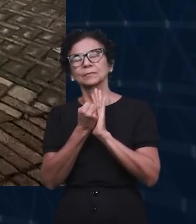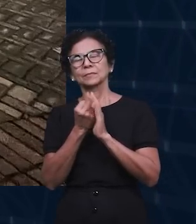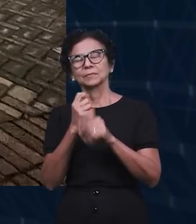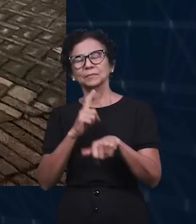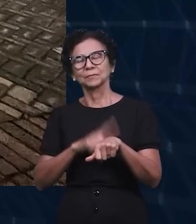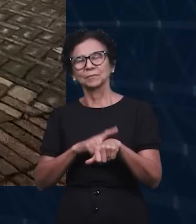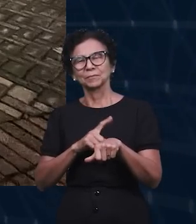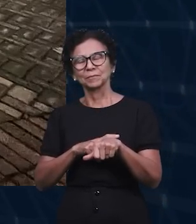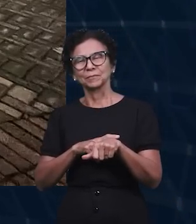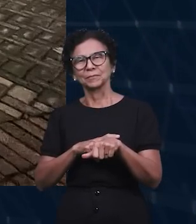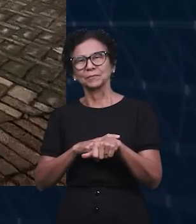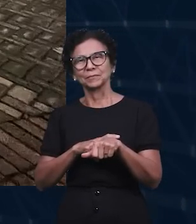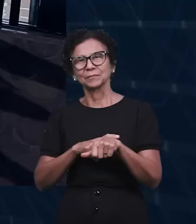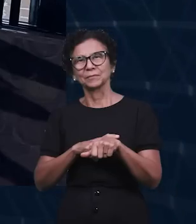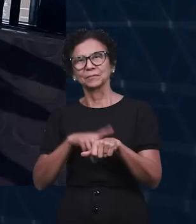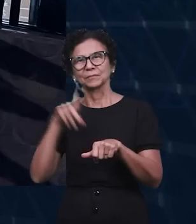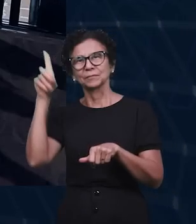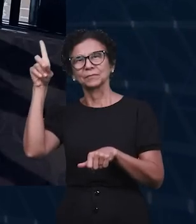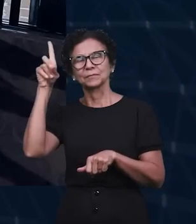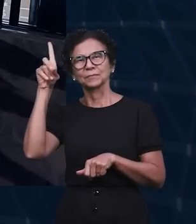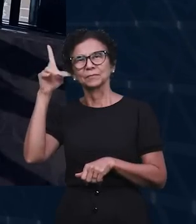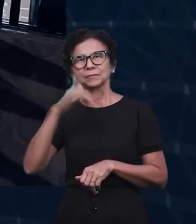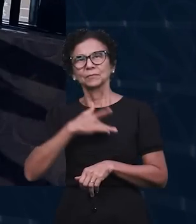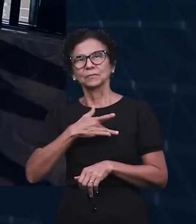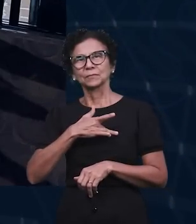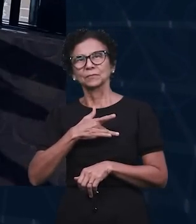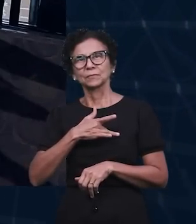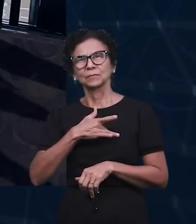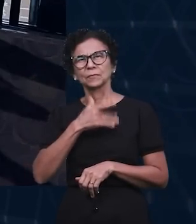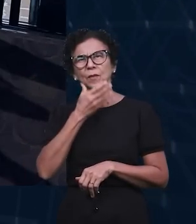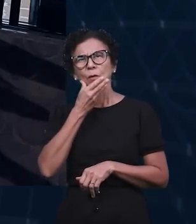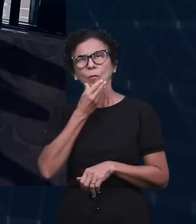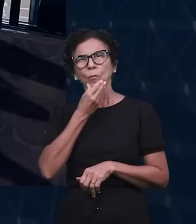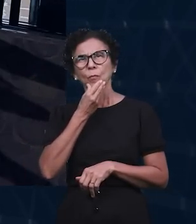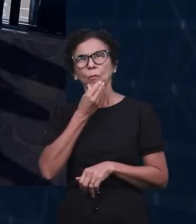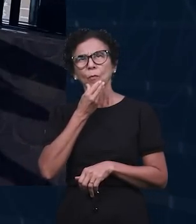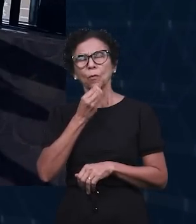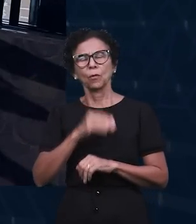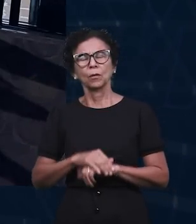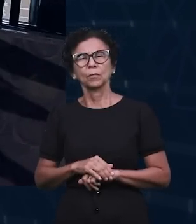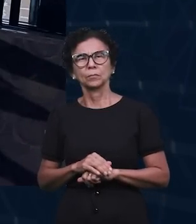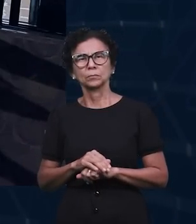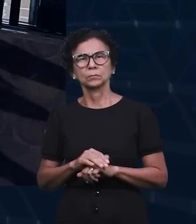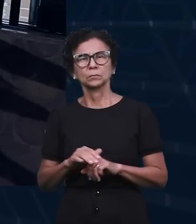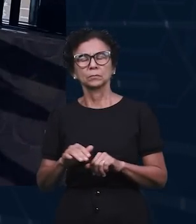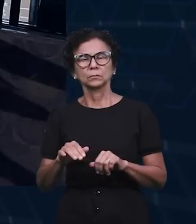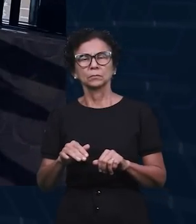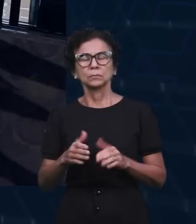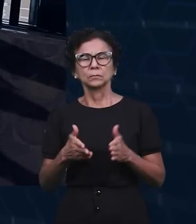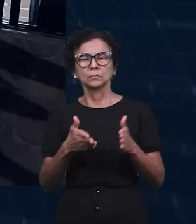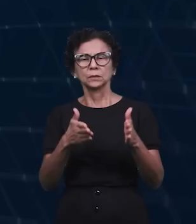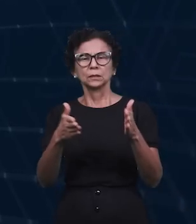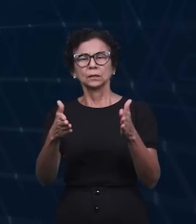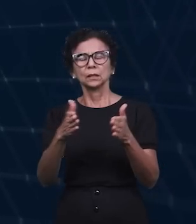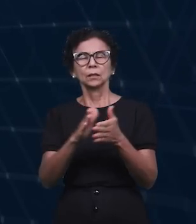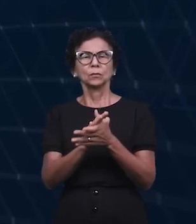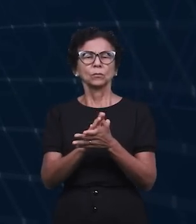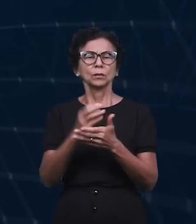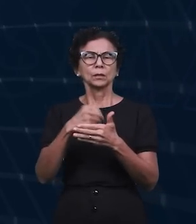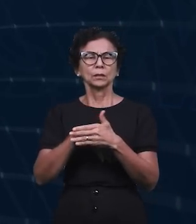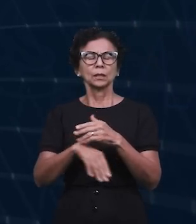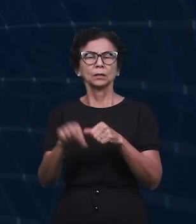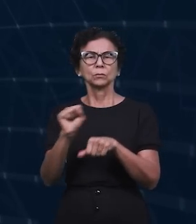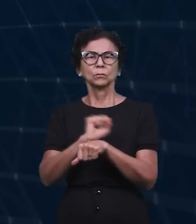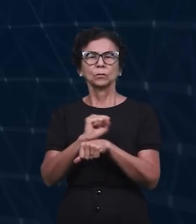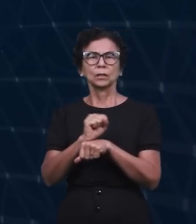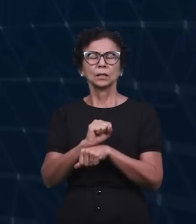tocados pela presença de Deus. Um homem que estava em seu carro do outro lado da rua ouviu a mensagem e